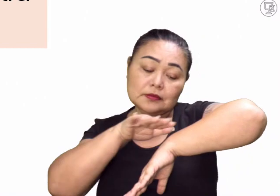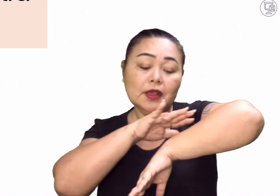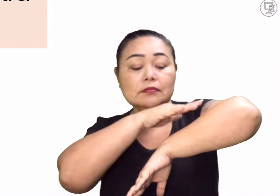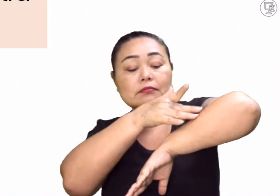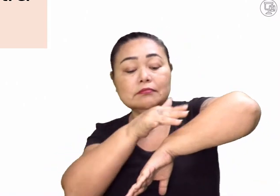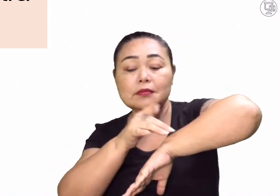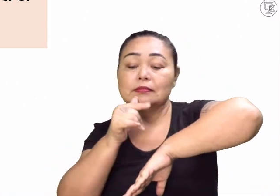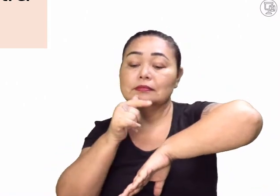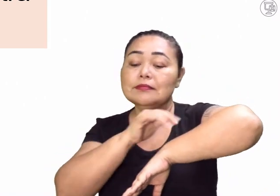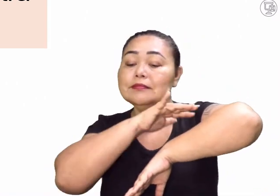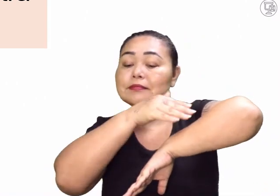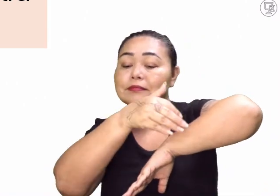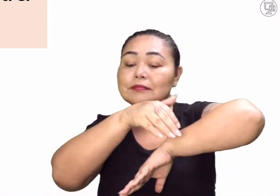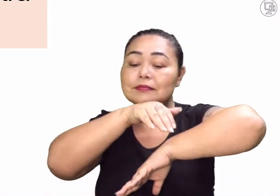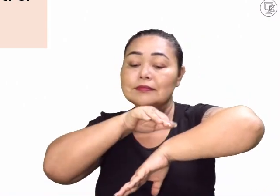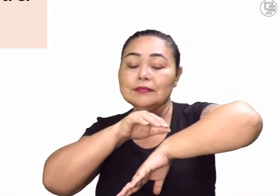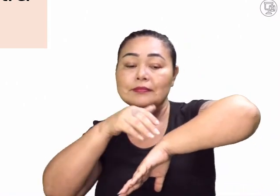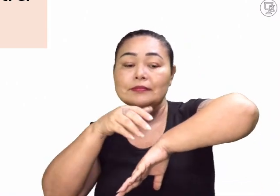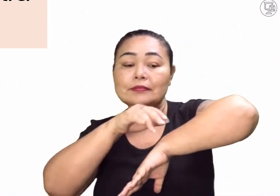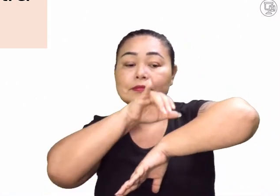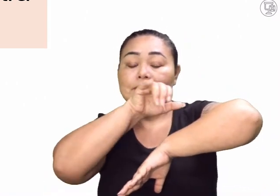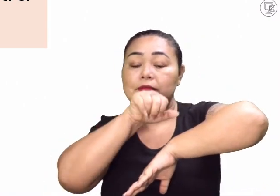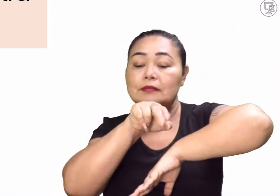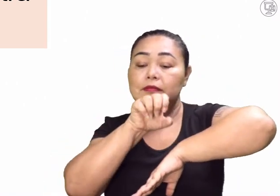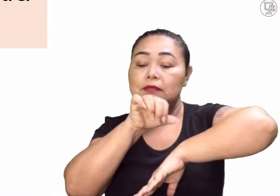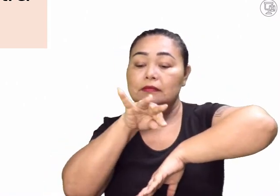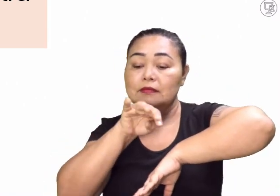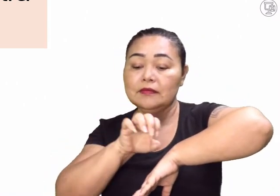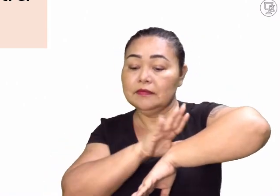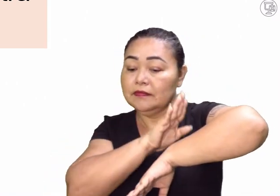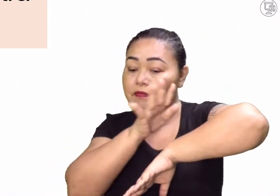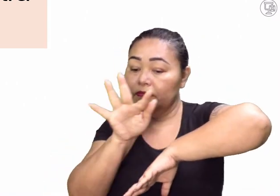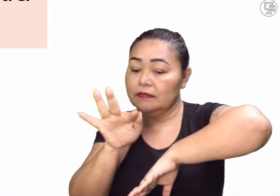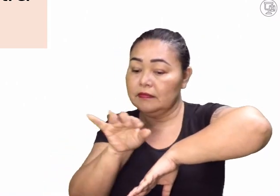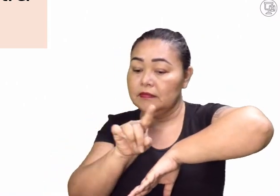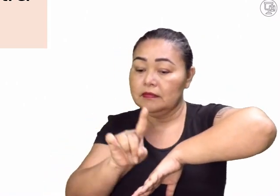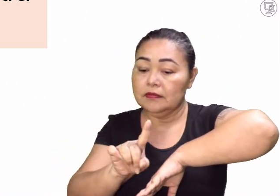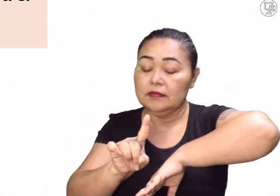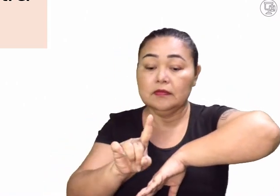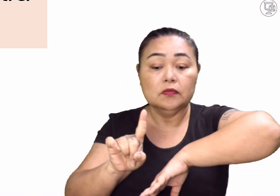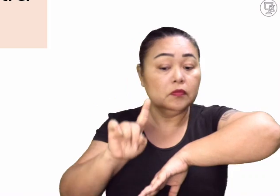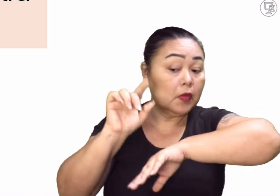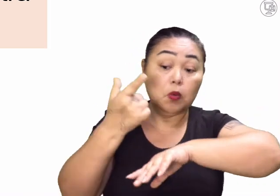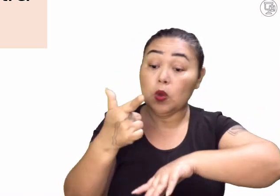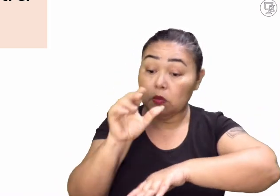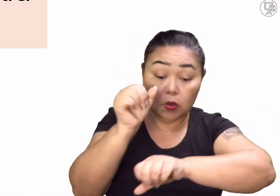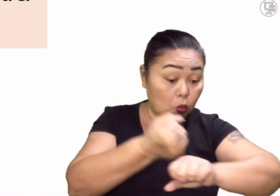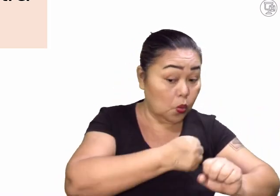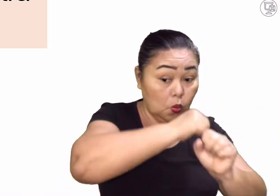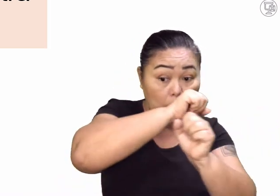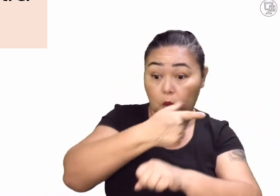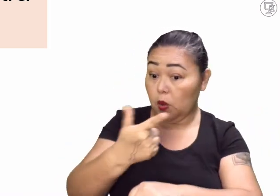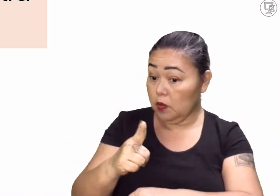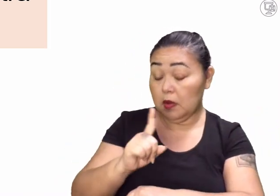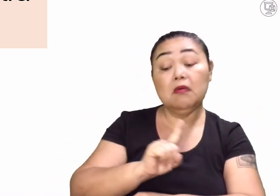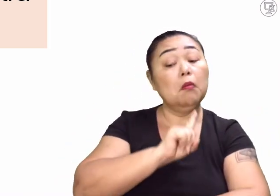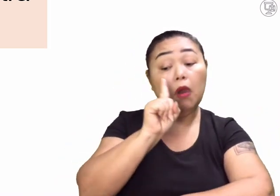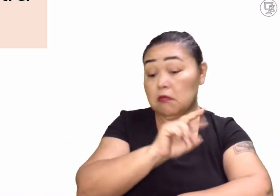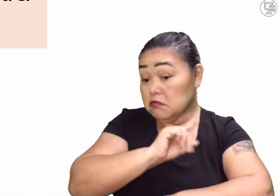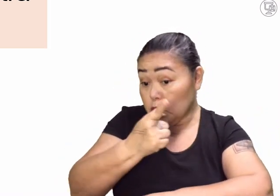rio. Você está jusante, você vai em direção à foz. Mesmo sem um remo, você vai